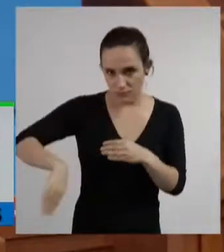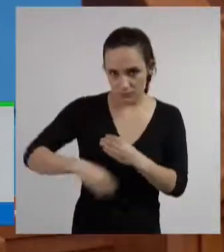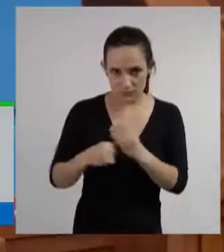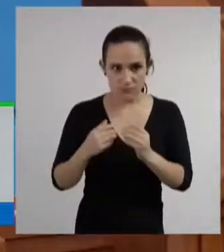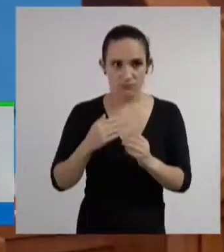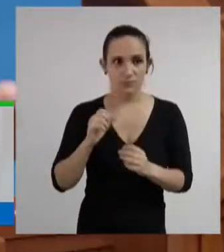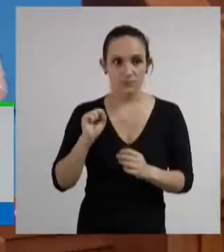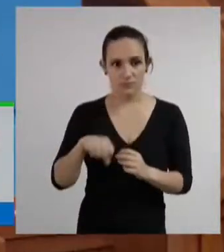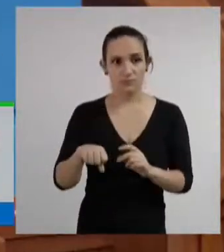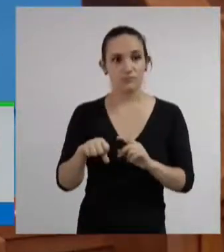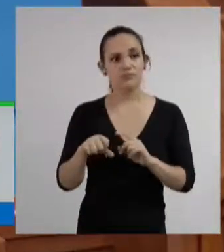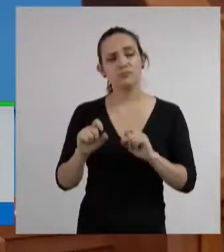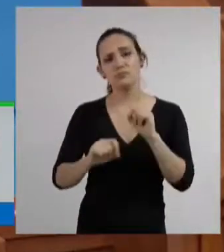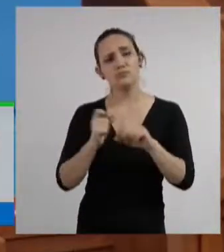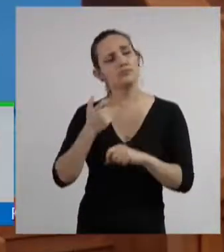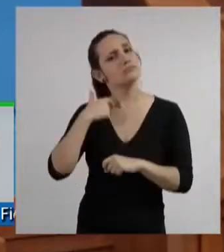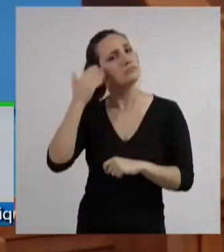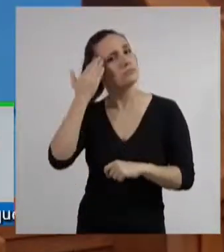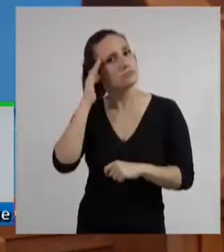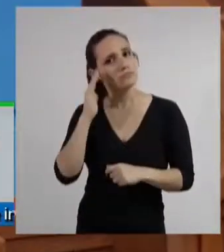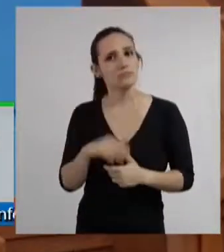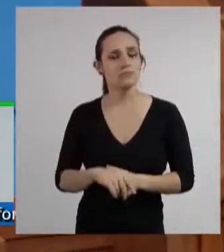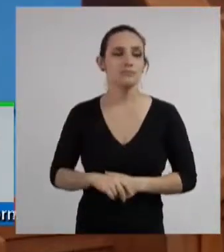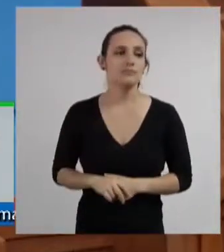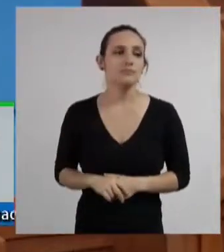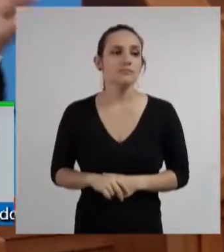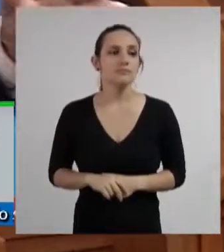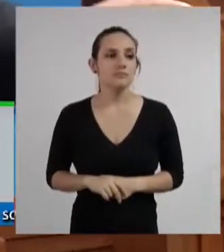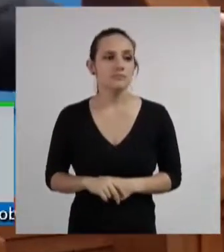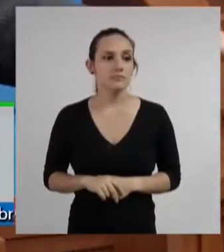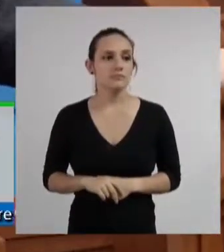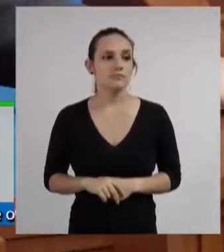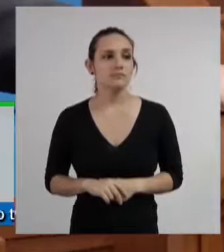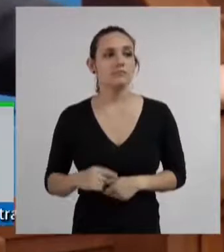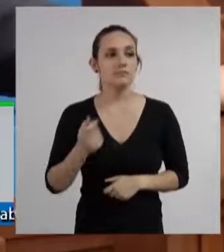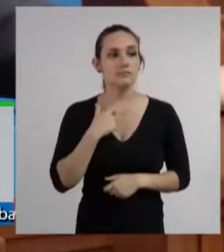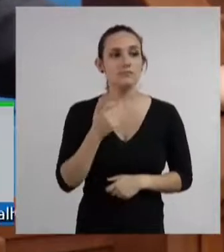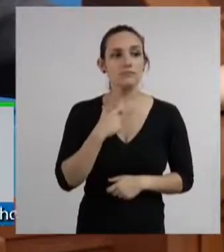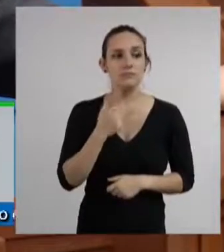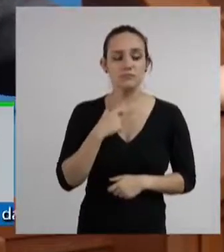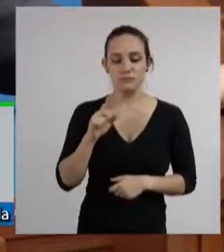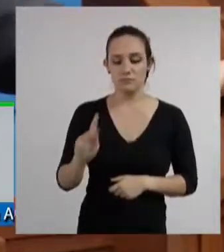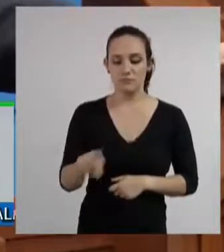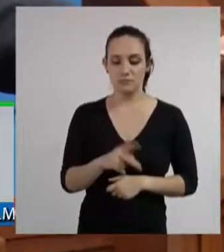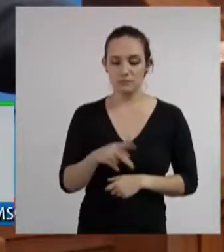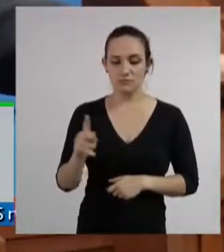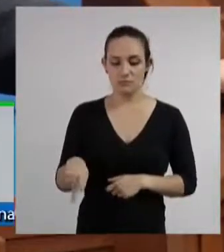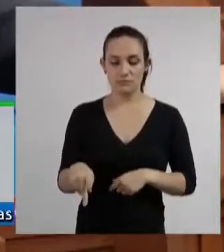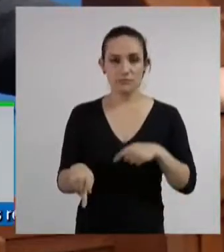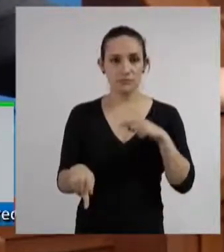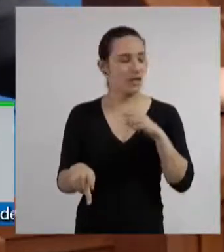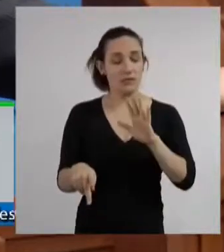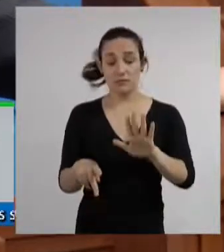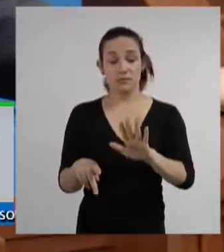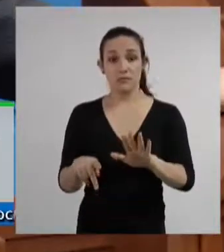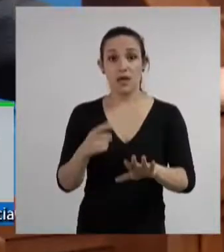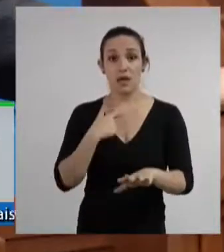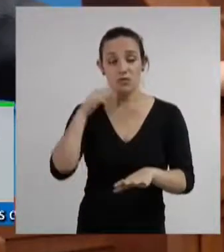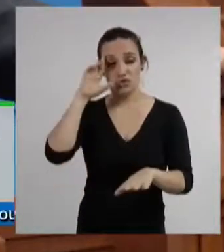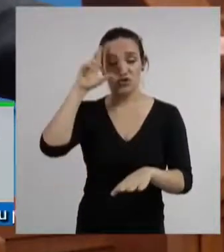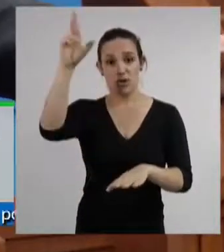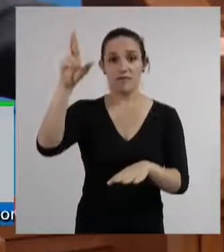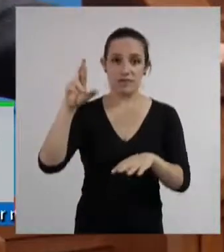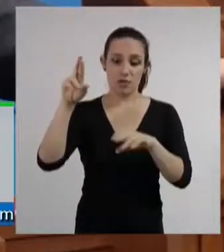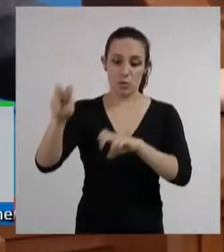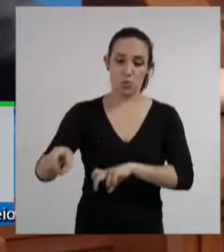eu entendo que, como produtor rural, e vendo a